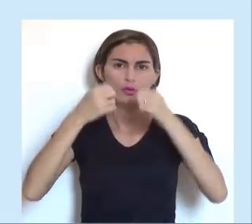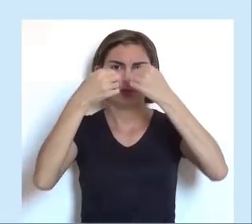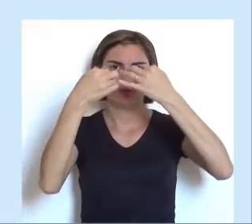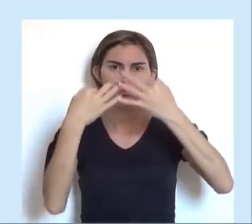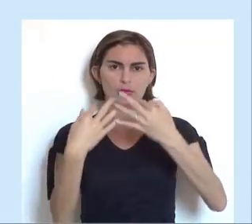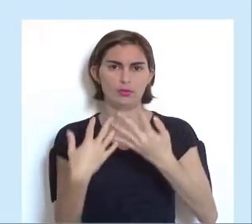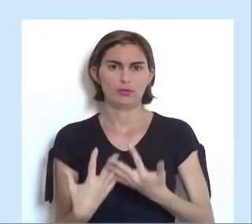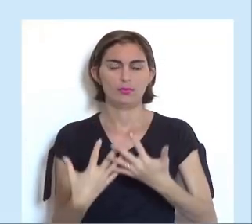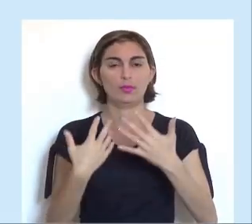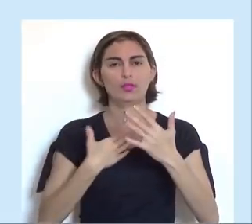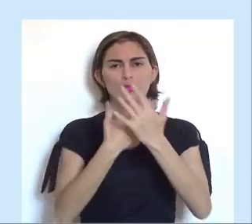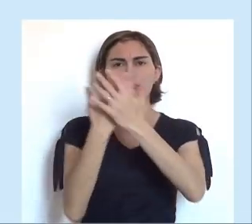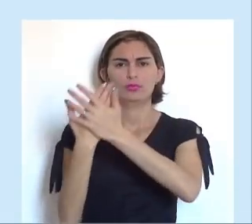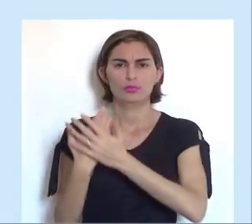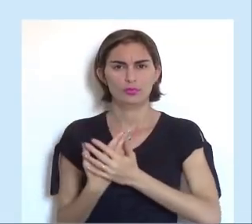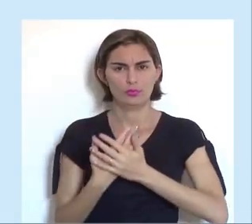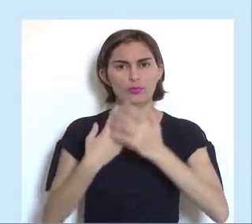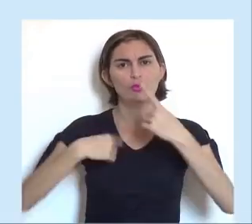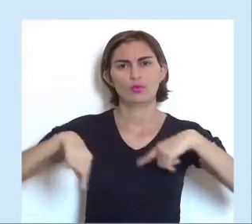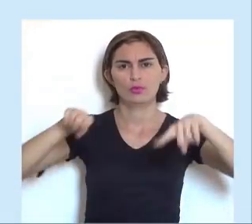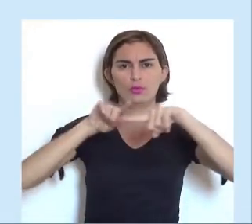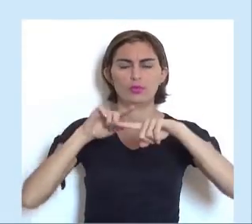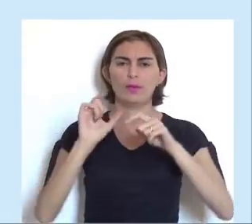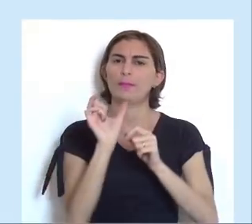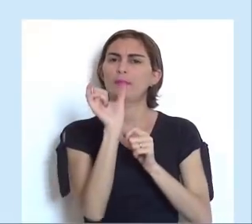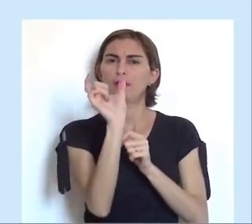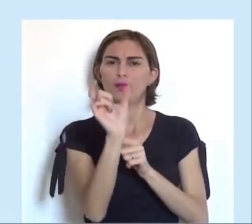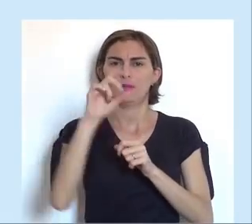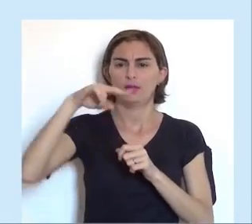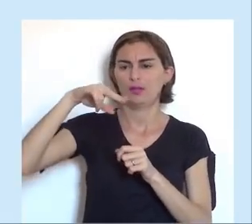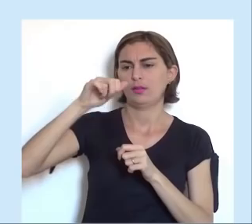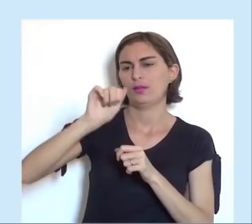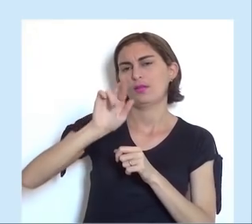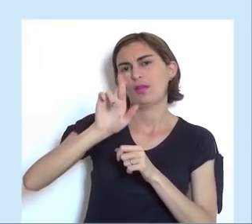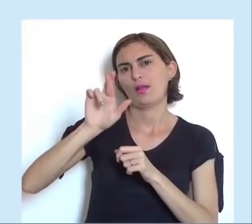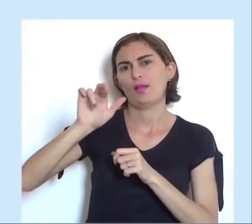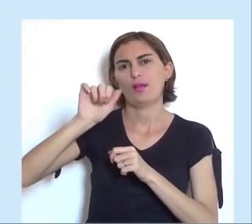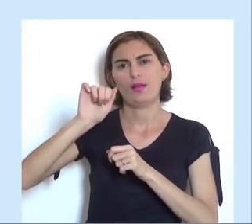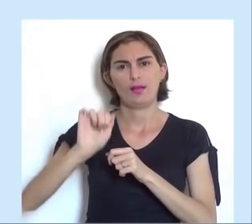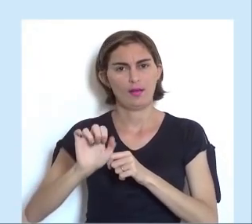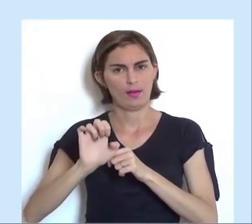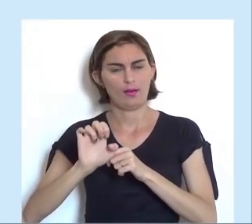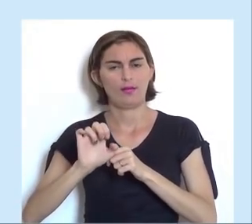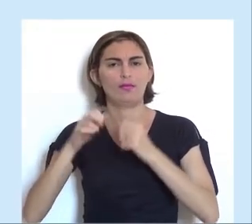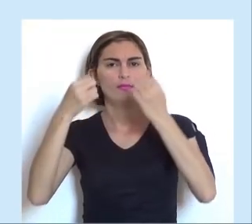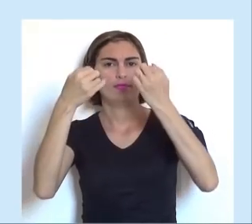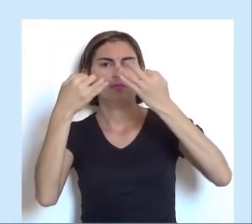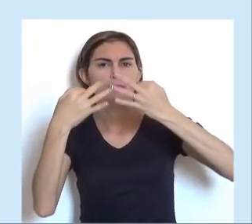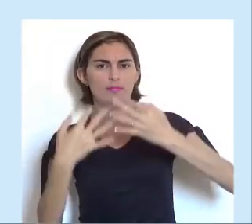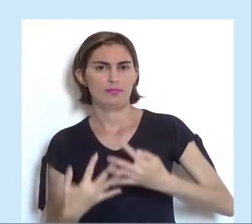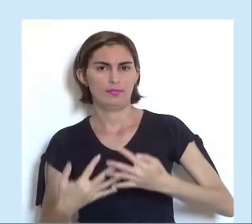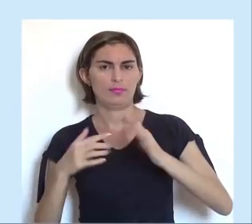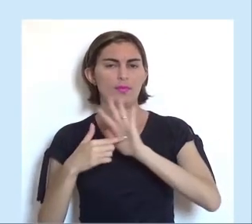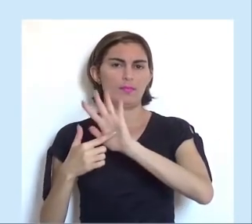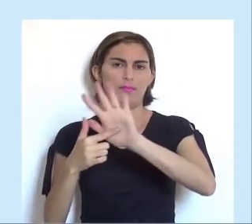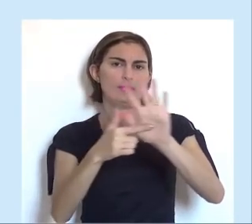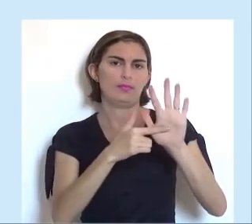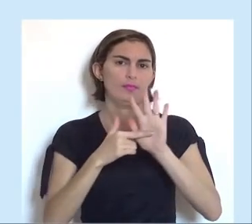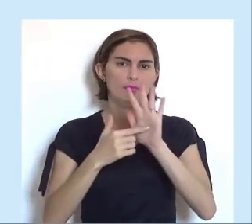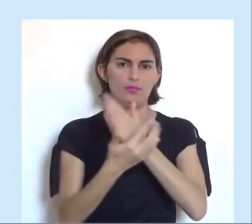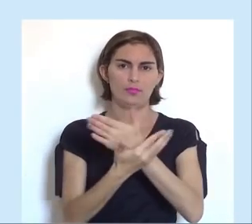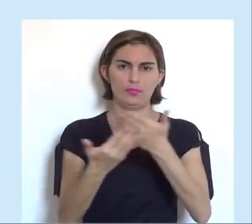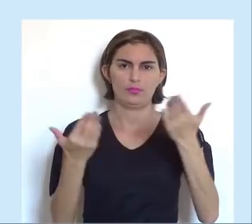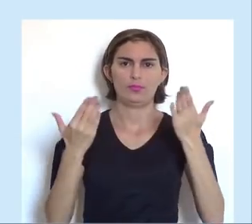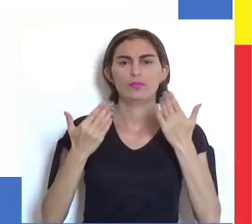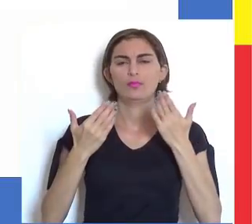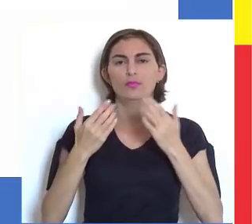a definição daquilo que a gente vai estudar. E no nosso caso, a palavra narrar é a palavra-chave. A definição vai aparecer para vocês